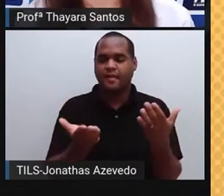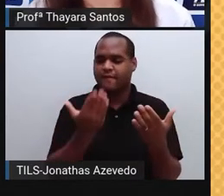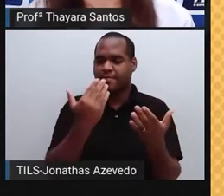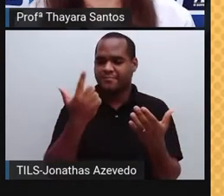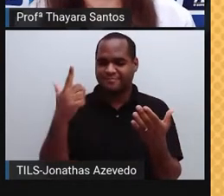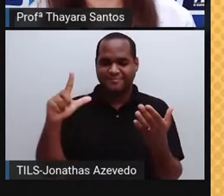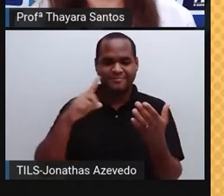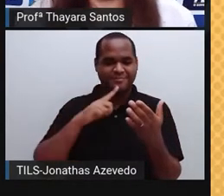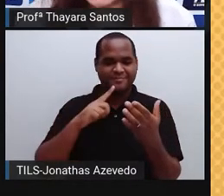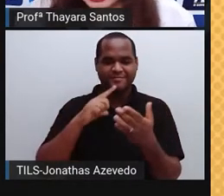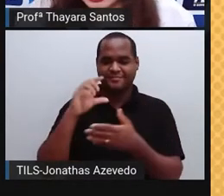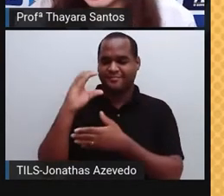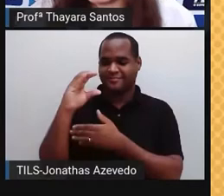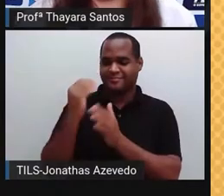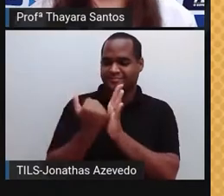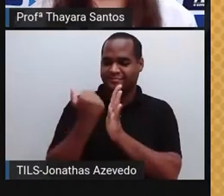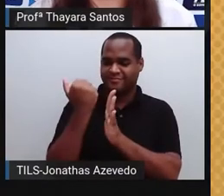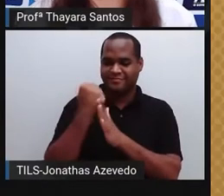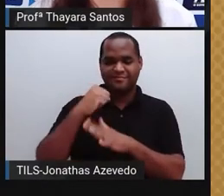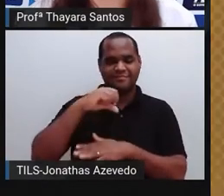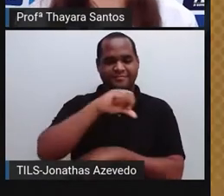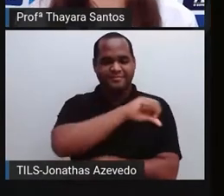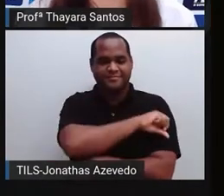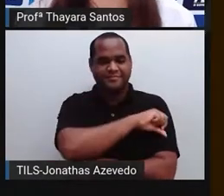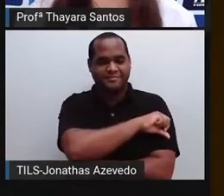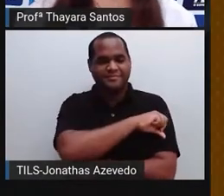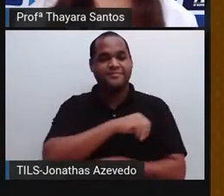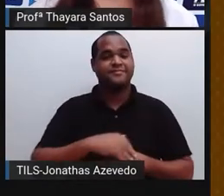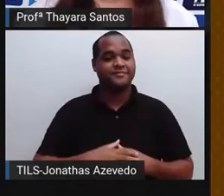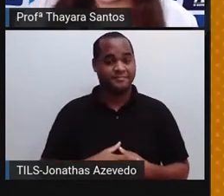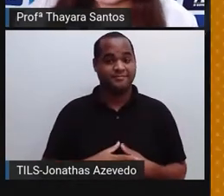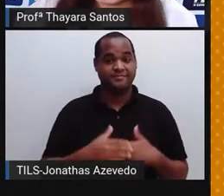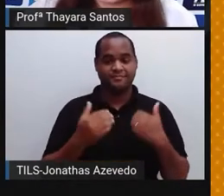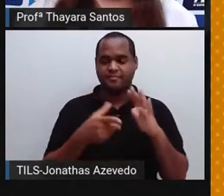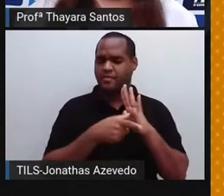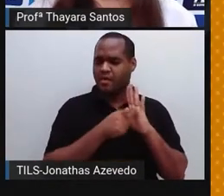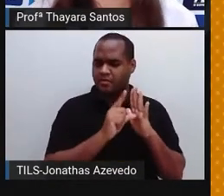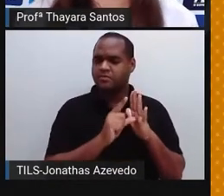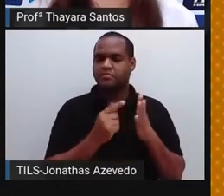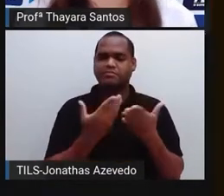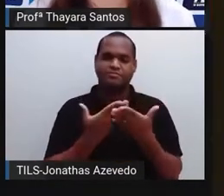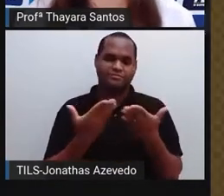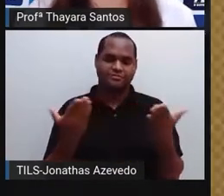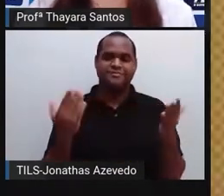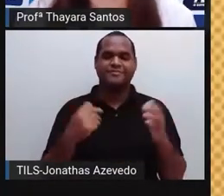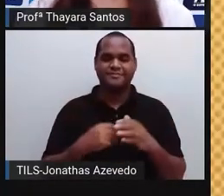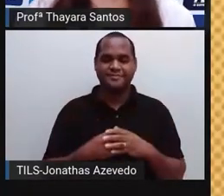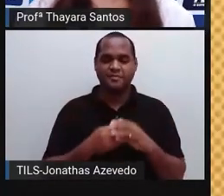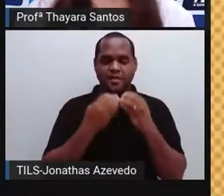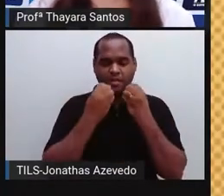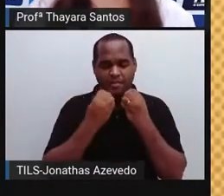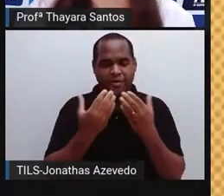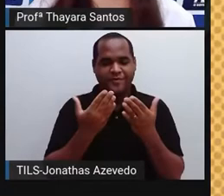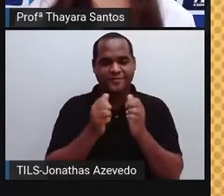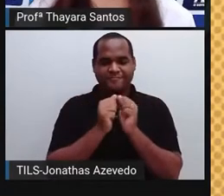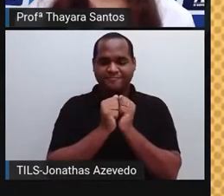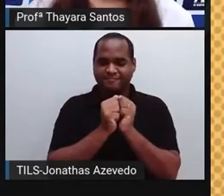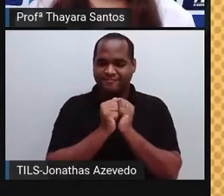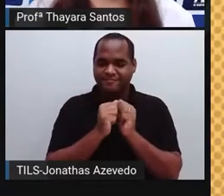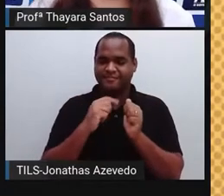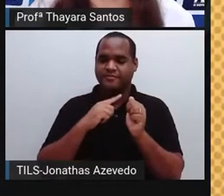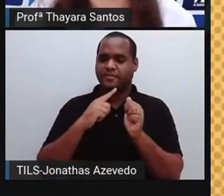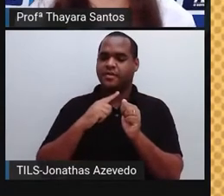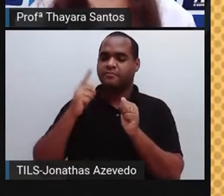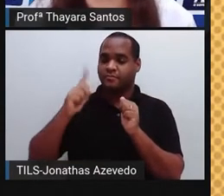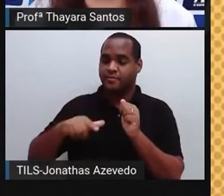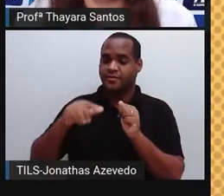mais uma aula de ciências do nono ano. Antes de tudo, que bom que vocês estão aqui com a gente de novo.